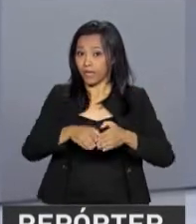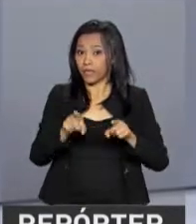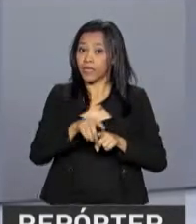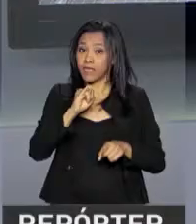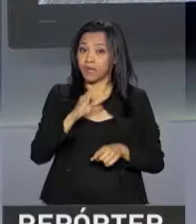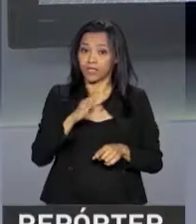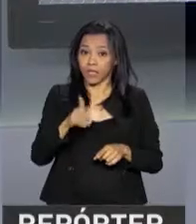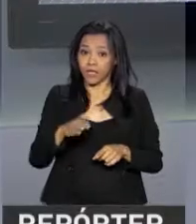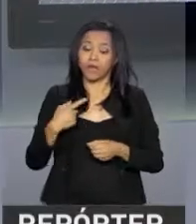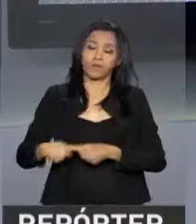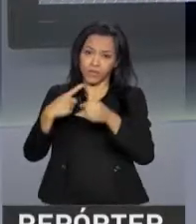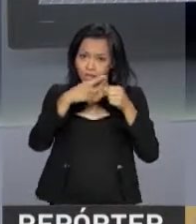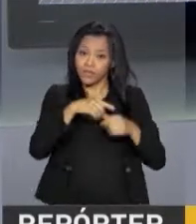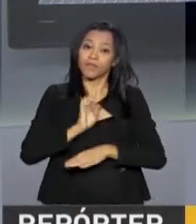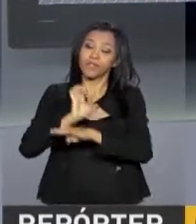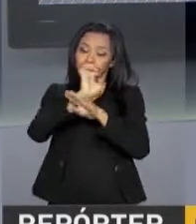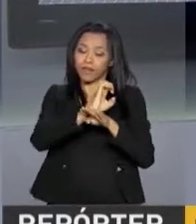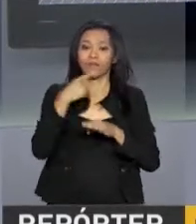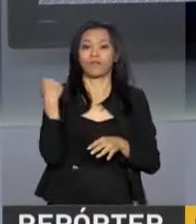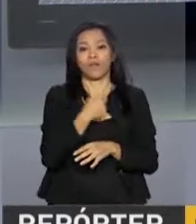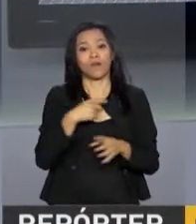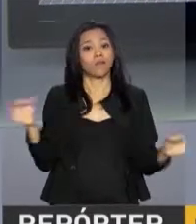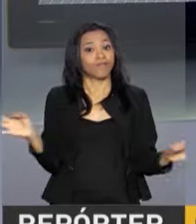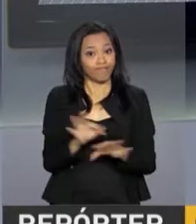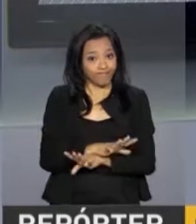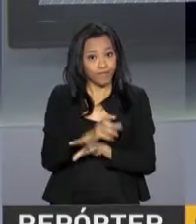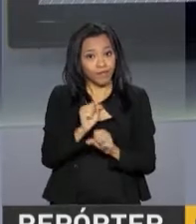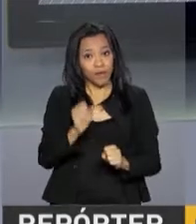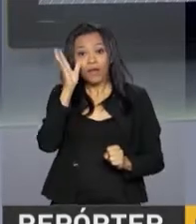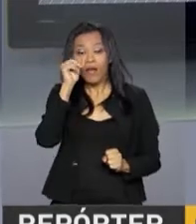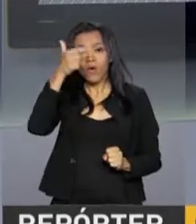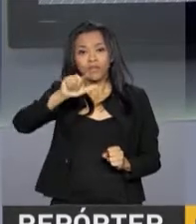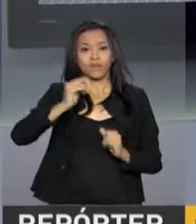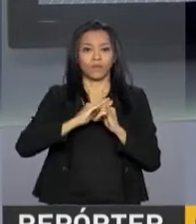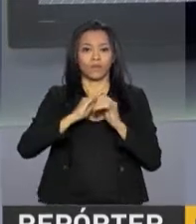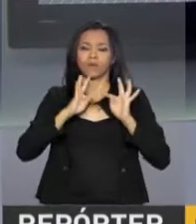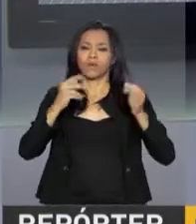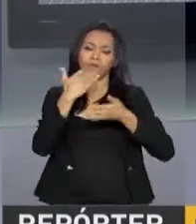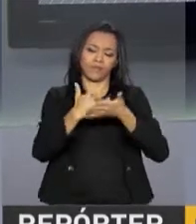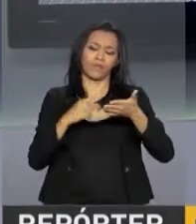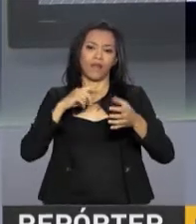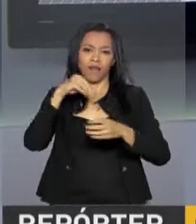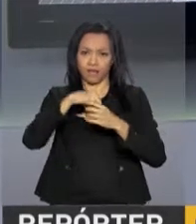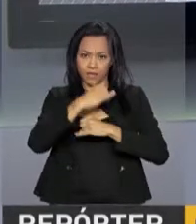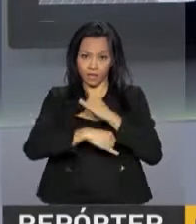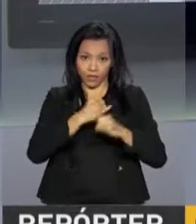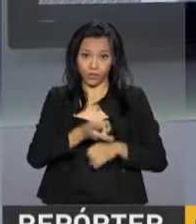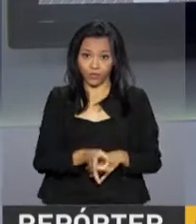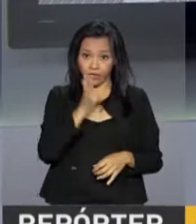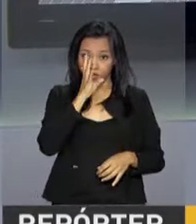municípios nós ficamos por aqui você pode ver as reportagens no youtube e toda a nossa programação também está na internet